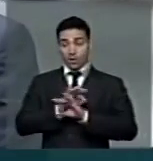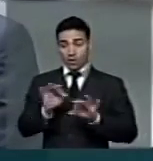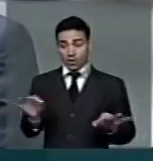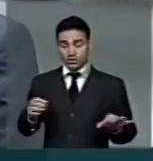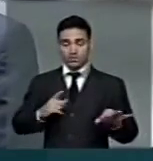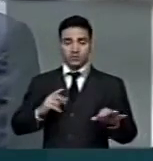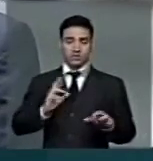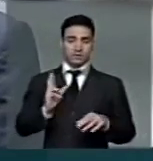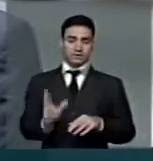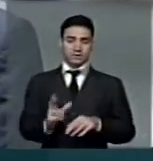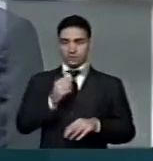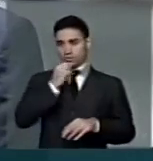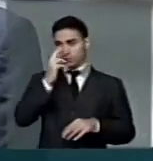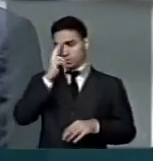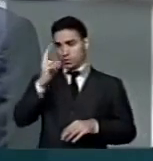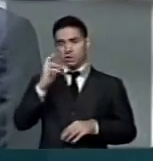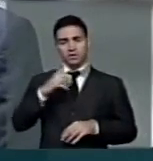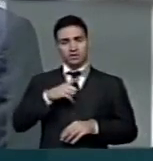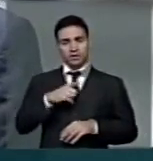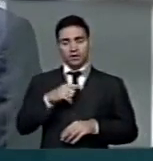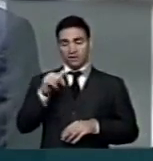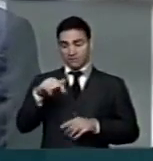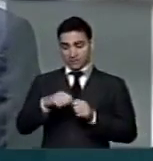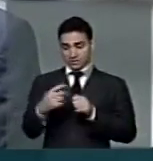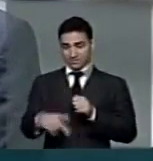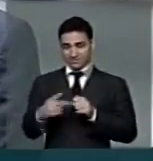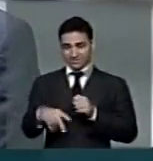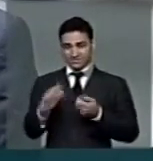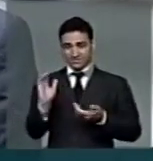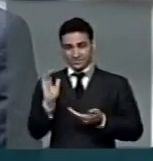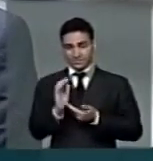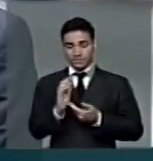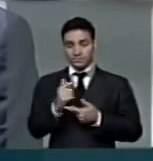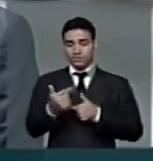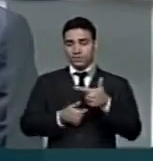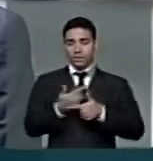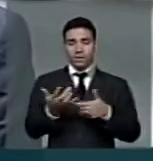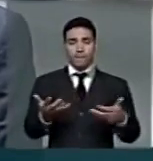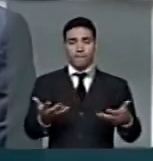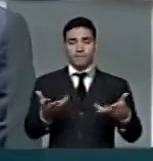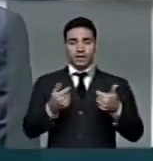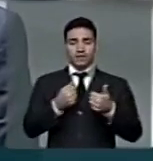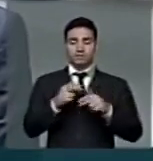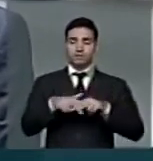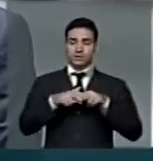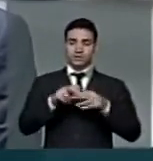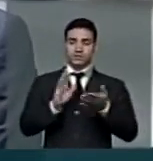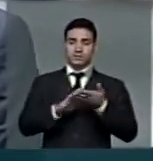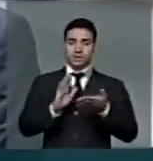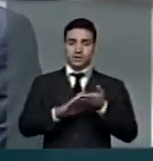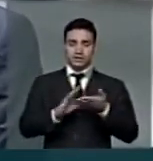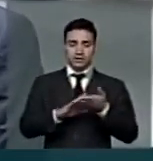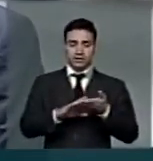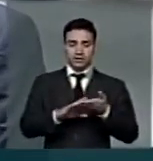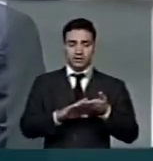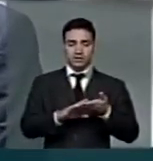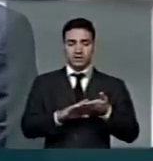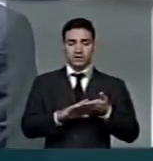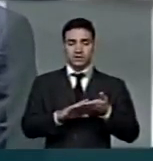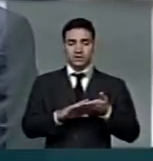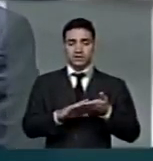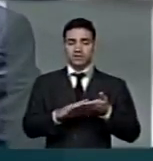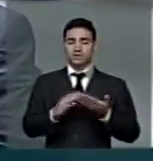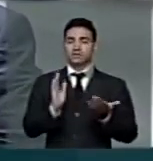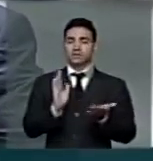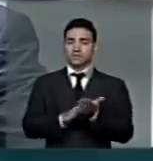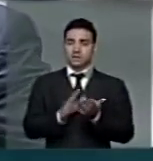Vossa Excelência, que está fazendo nessa casa um mandato brilhante. Parabéns, parabéns pelo pronunciamento,